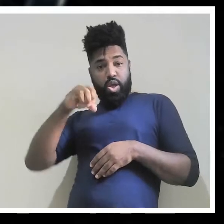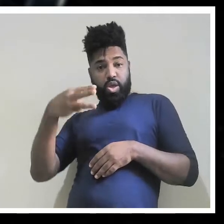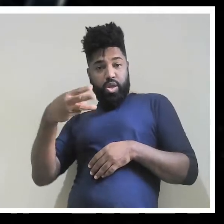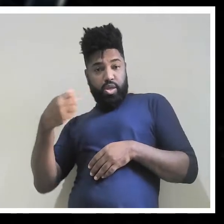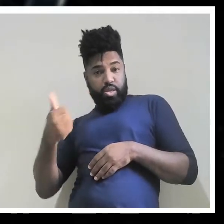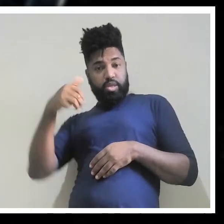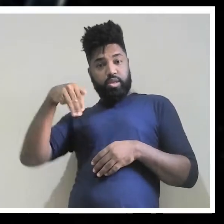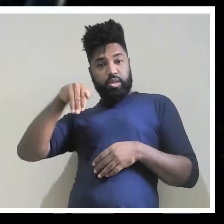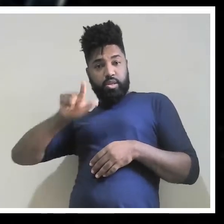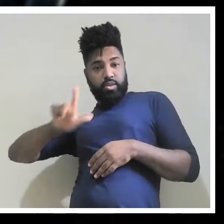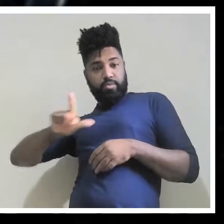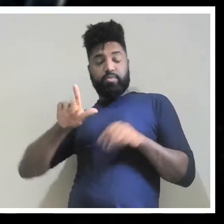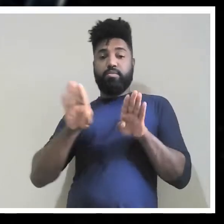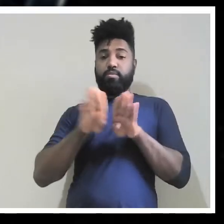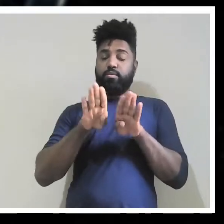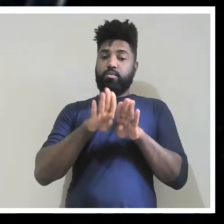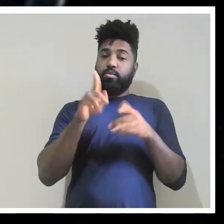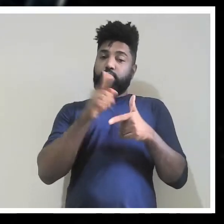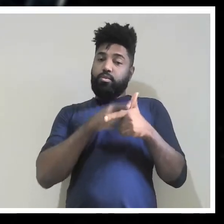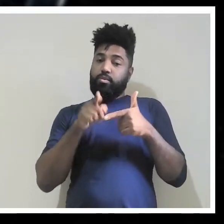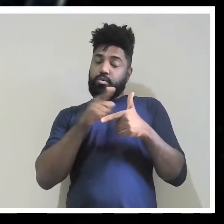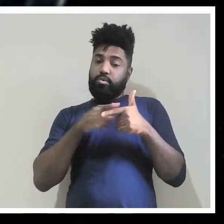9,931 ml. Então, dividindo